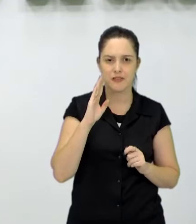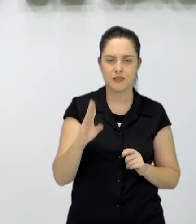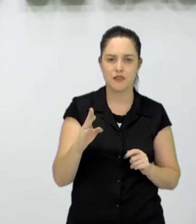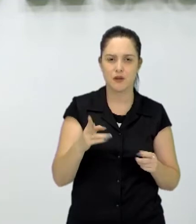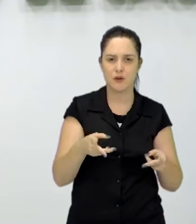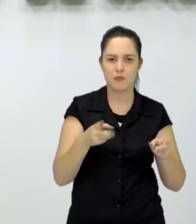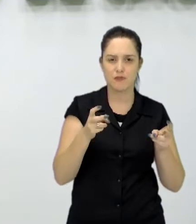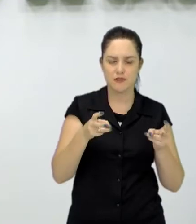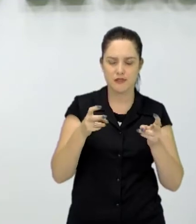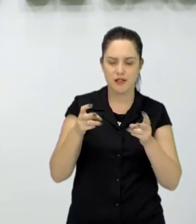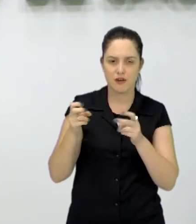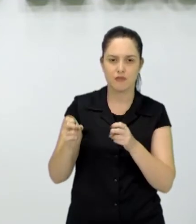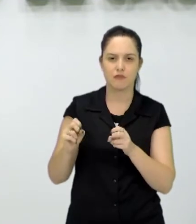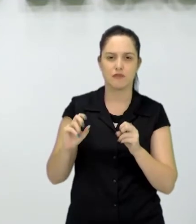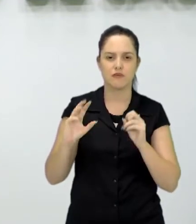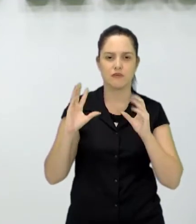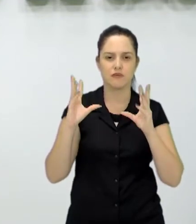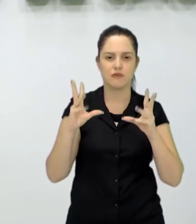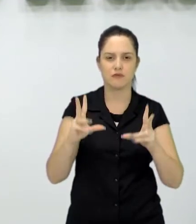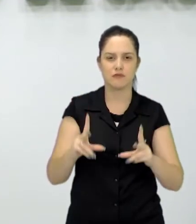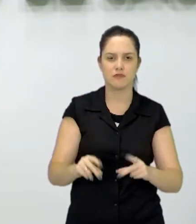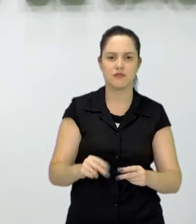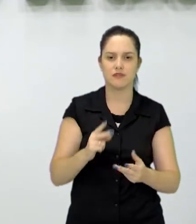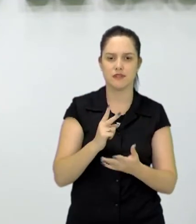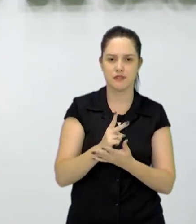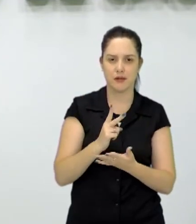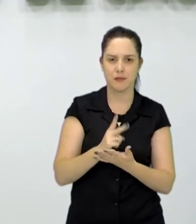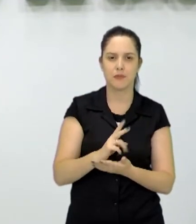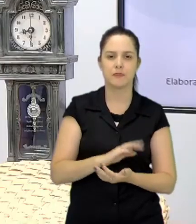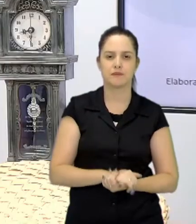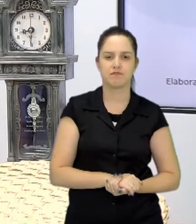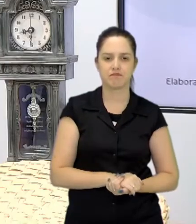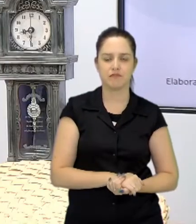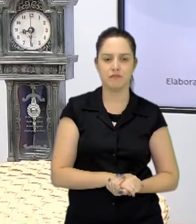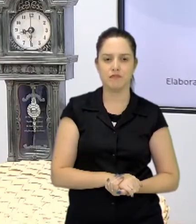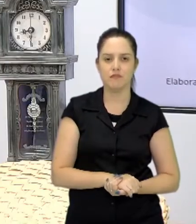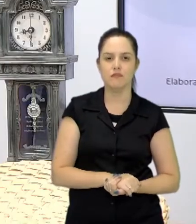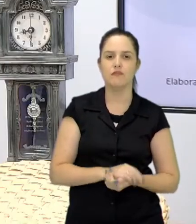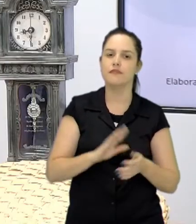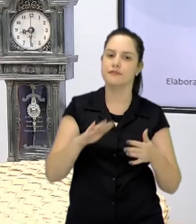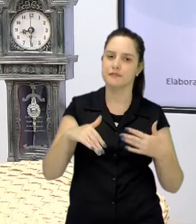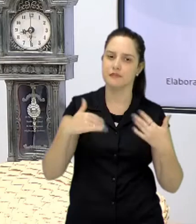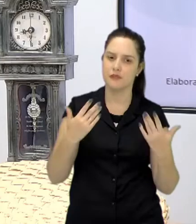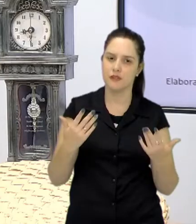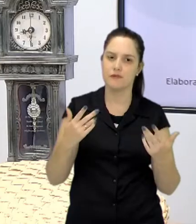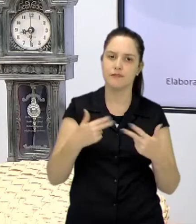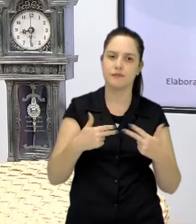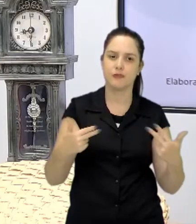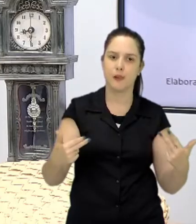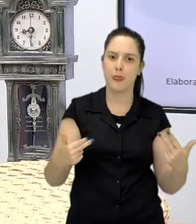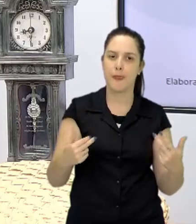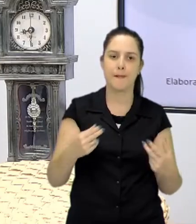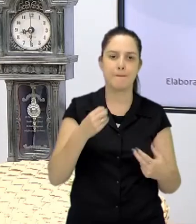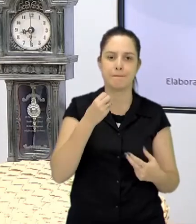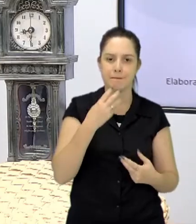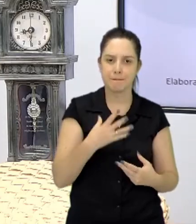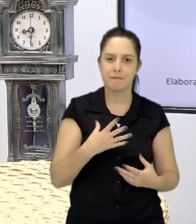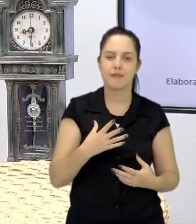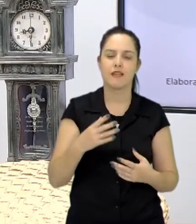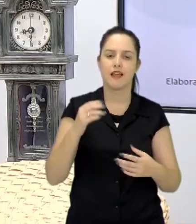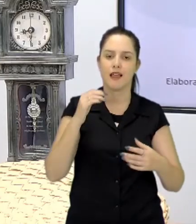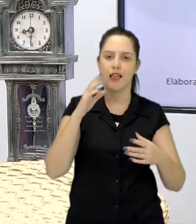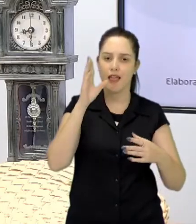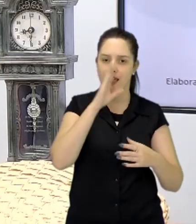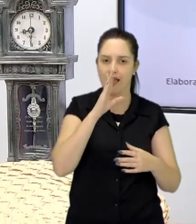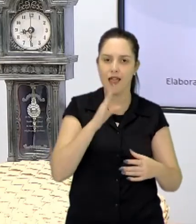séries, novelas, quadrinhos, enfim. É verdade. Então o etnocentrismo é a supervalorização da imagem do